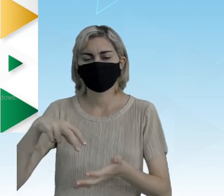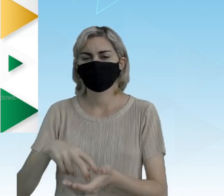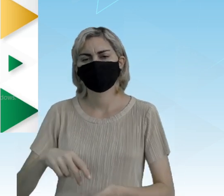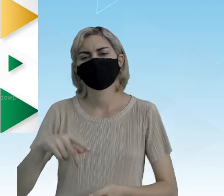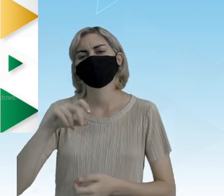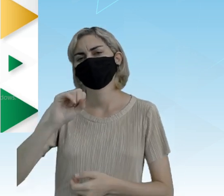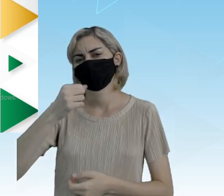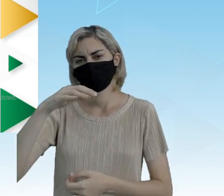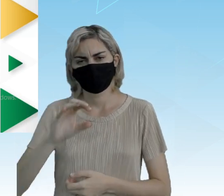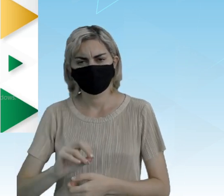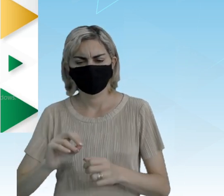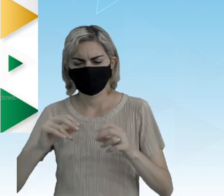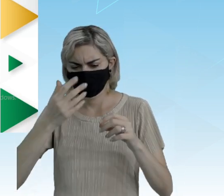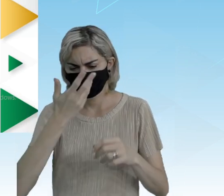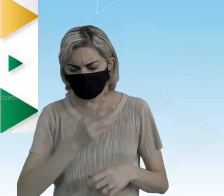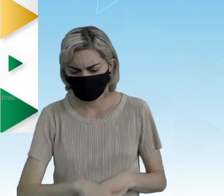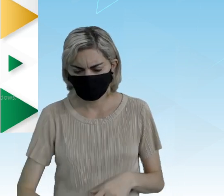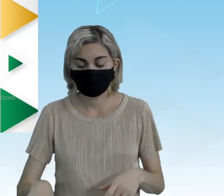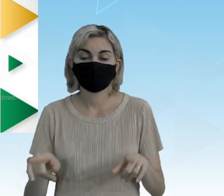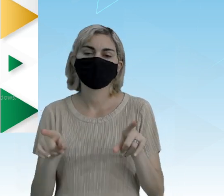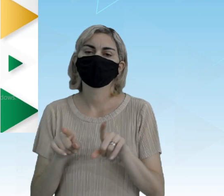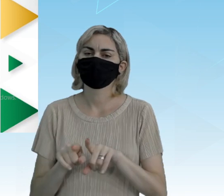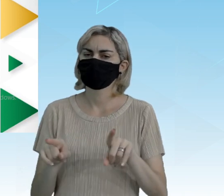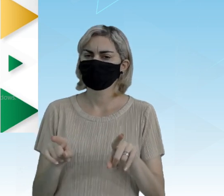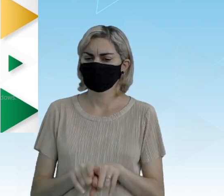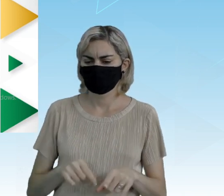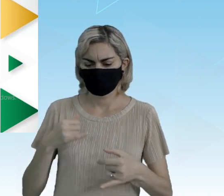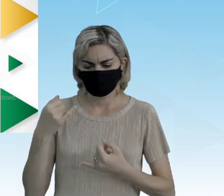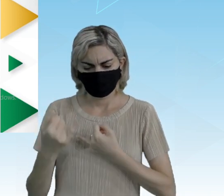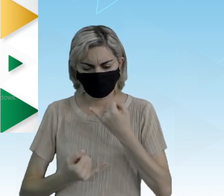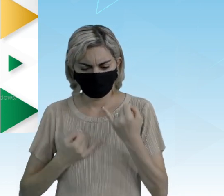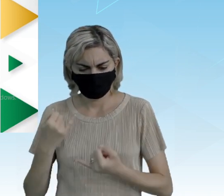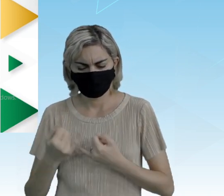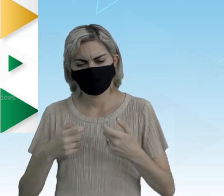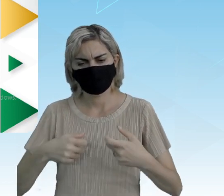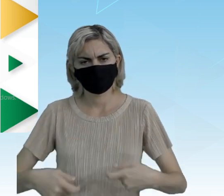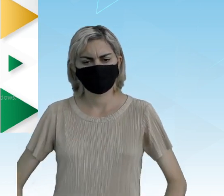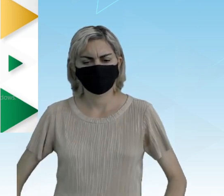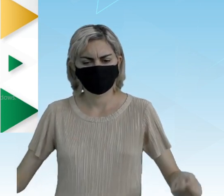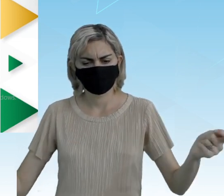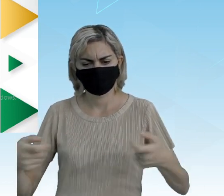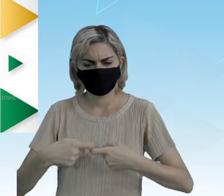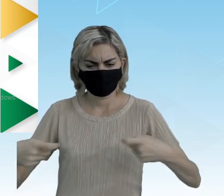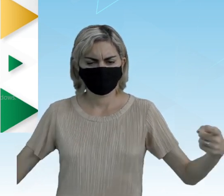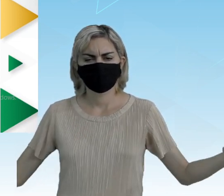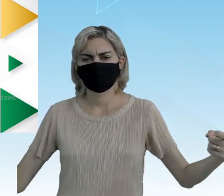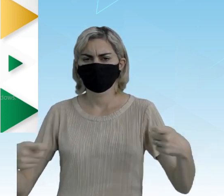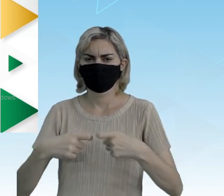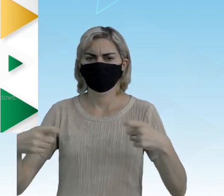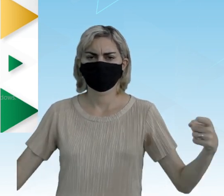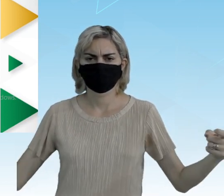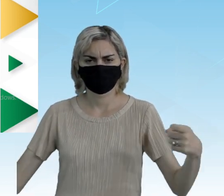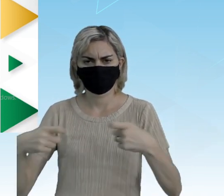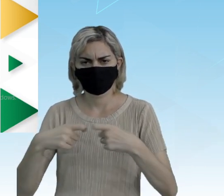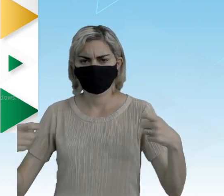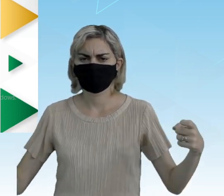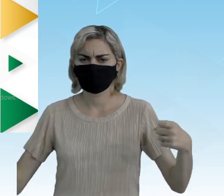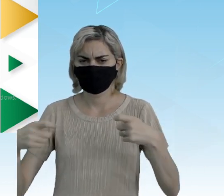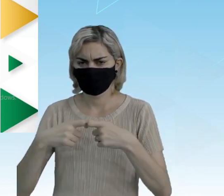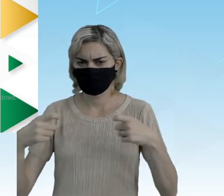brincadeiras de pula-saco na minha infância. E também a brincadeira do elástico, tá? Vocês estão vendo aí, ó, brincar,